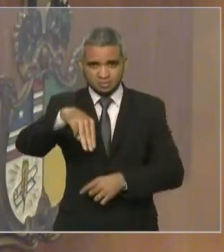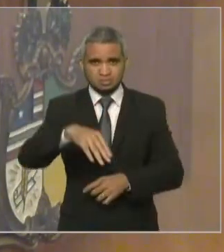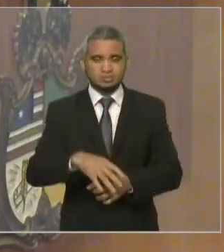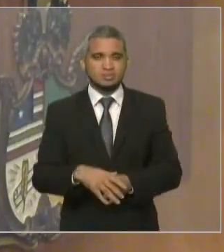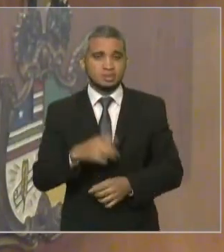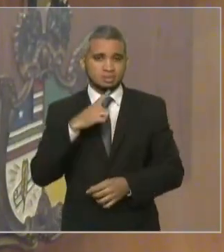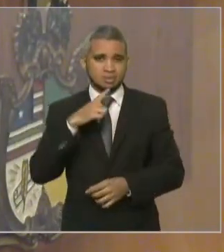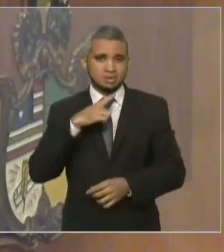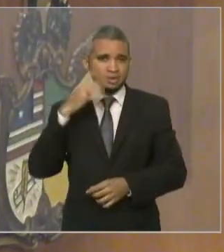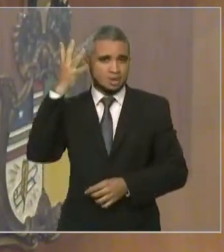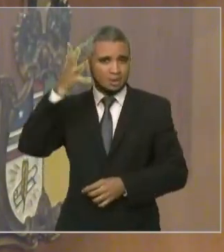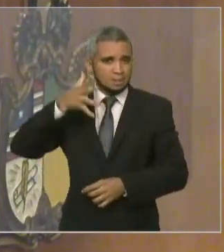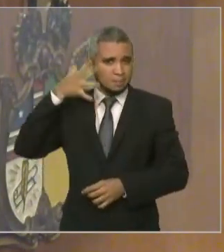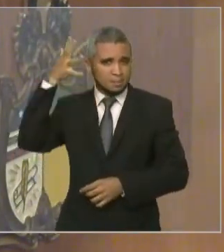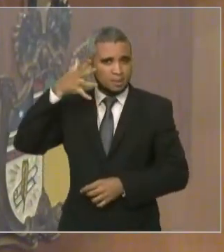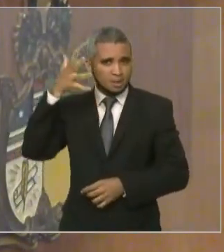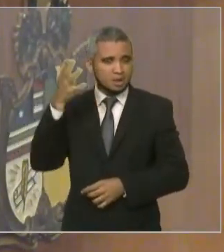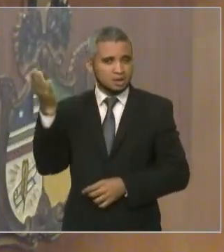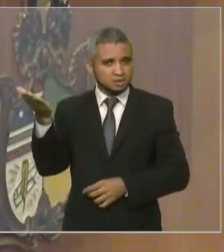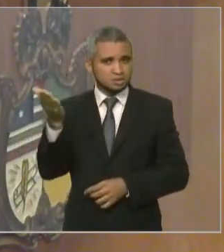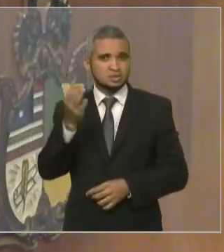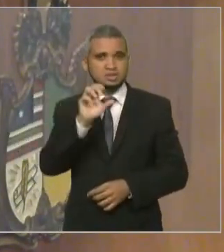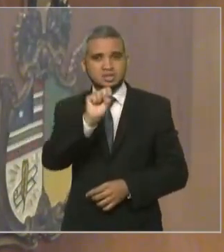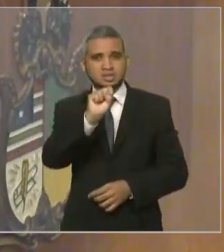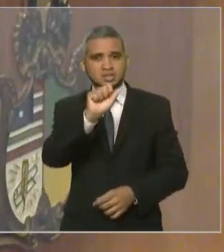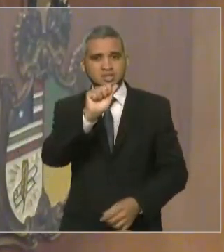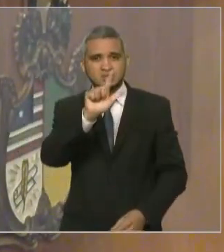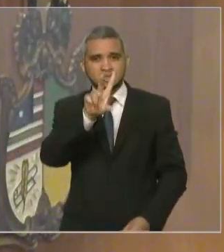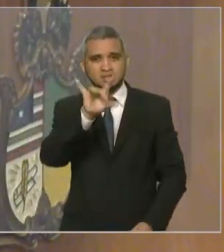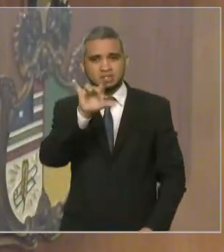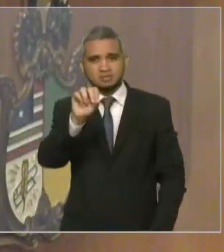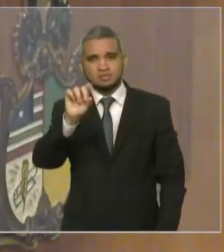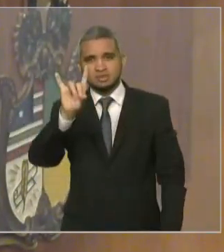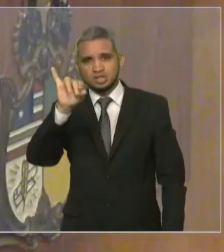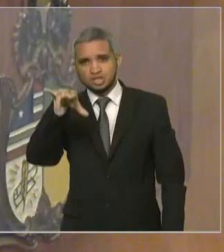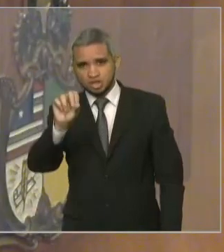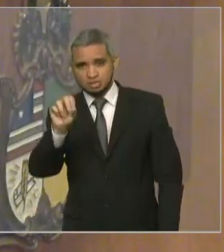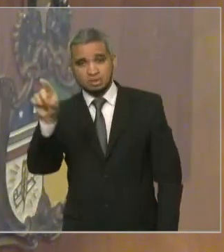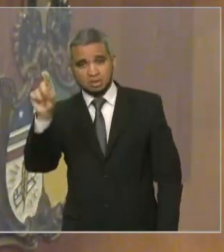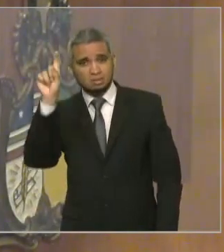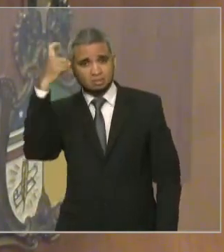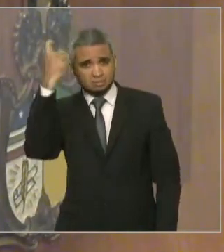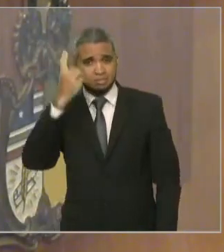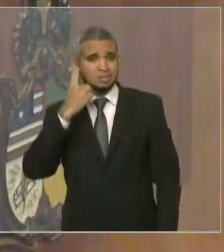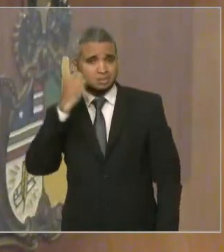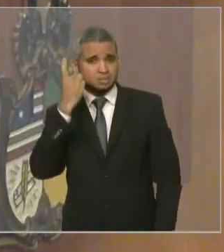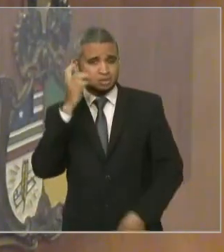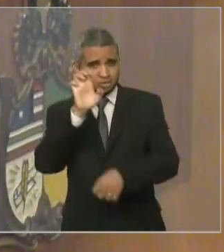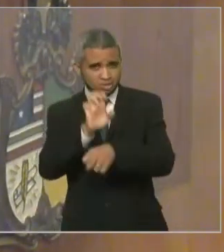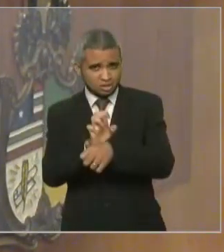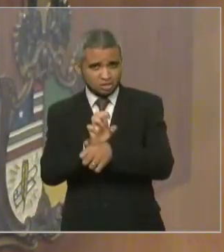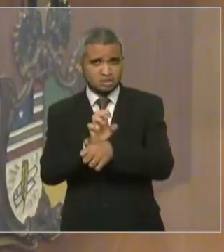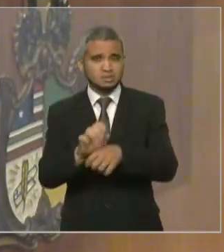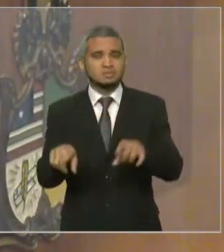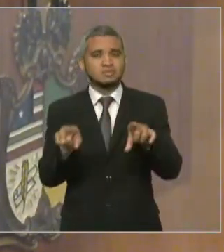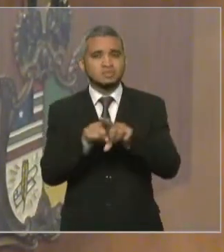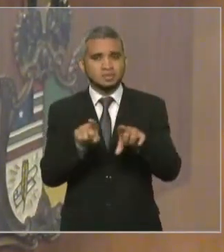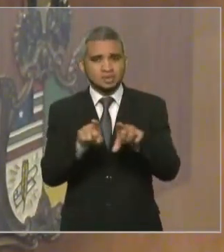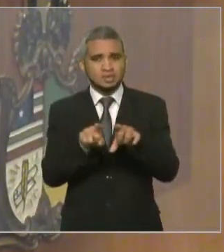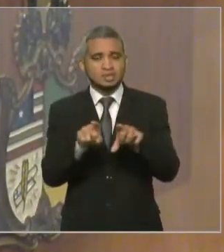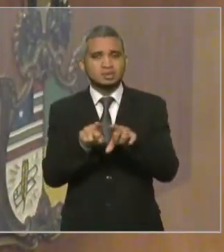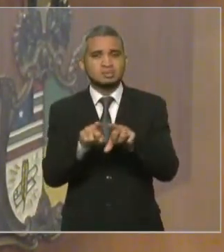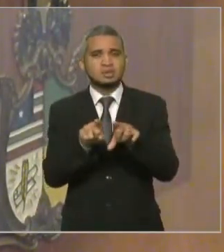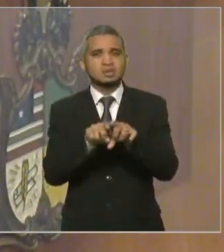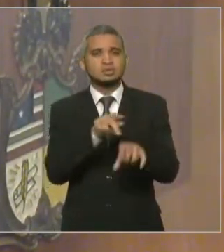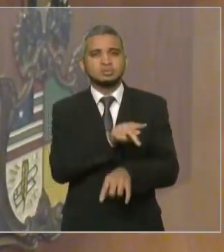do Dr. Sávio Dino, que foi deputado estadual, inclusive teve o mandato cassado, assim como o presidente da Academia Brasileira de